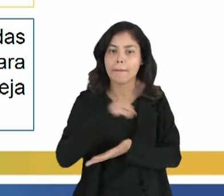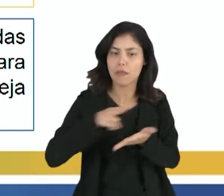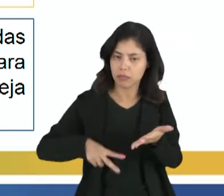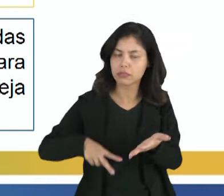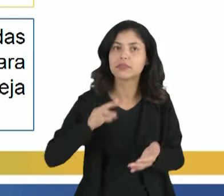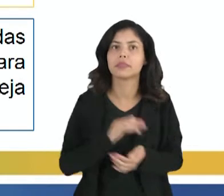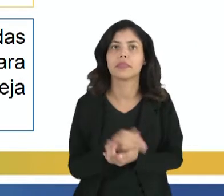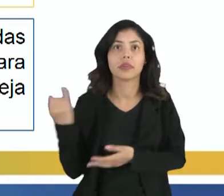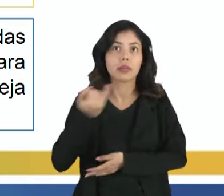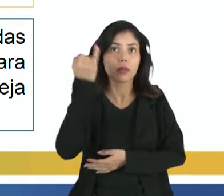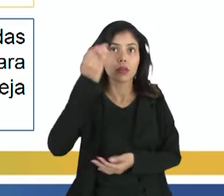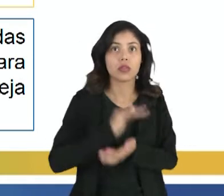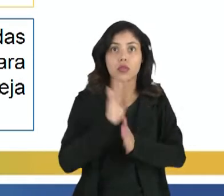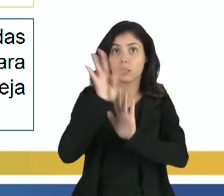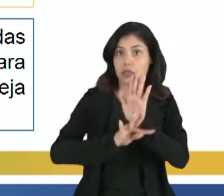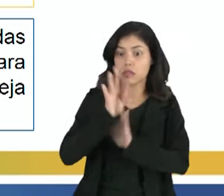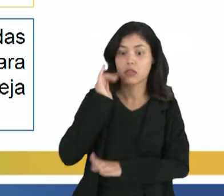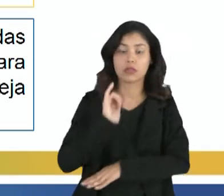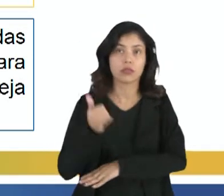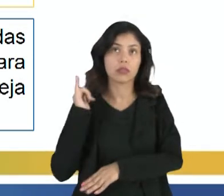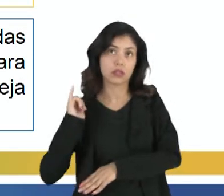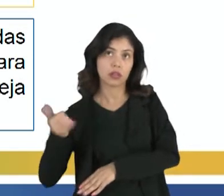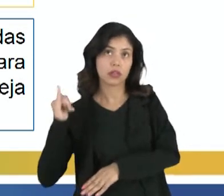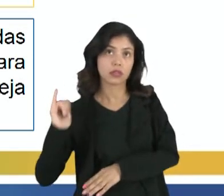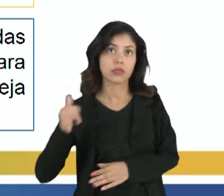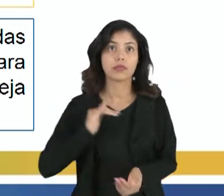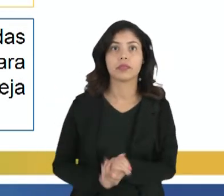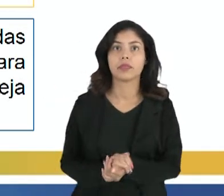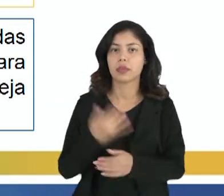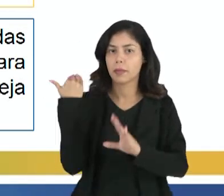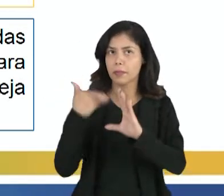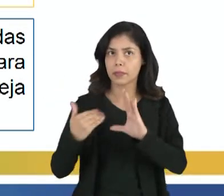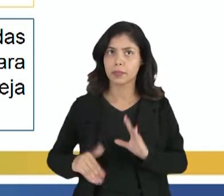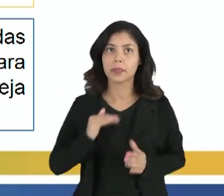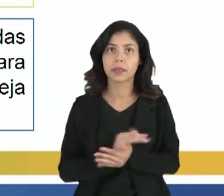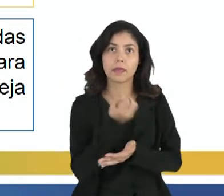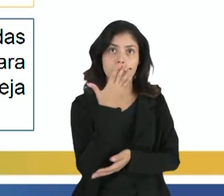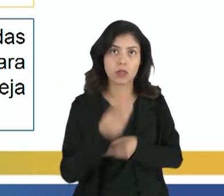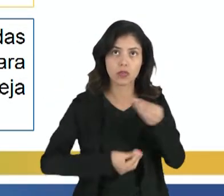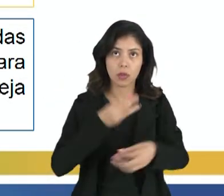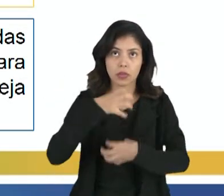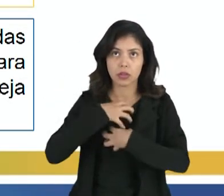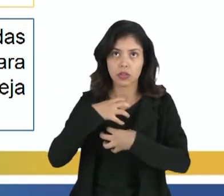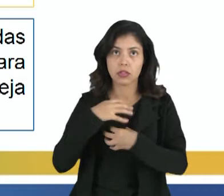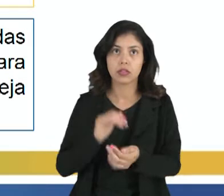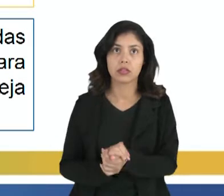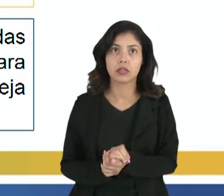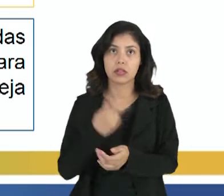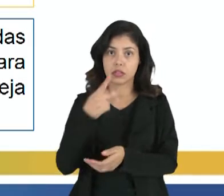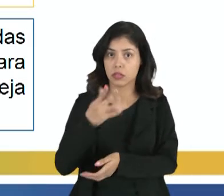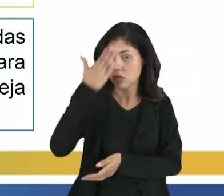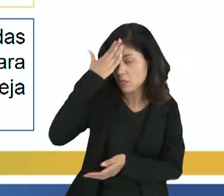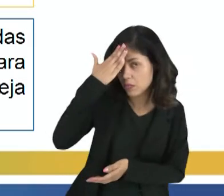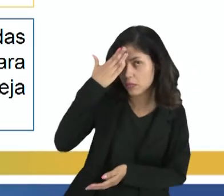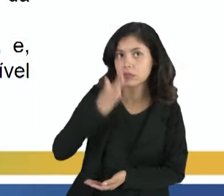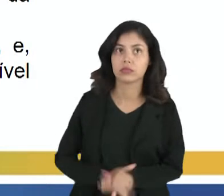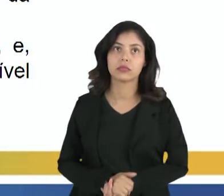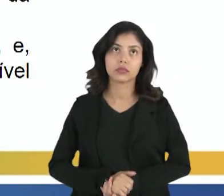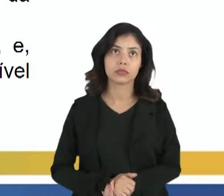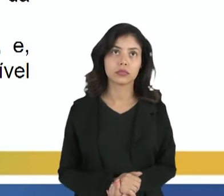leitura, principalmente de um texto narrativo, para que a mensagem, bem como o sentido da obra, seja